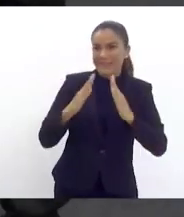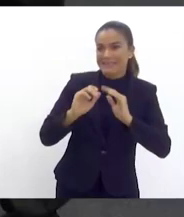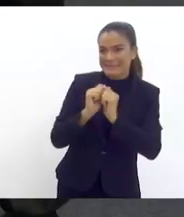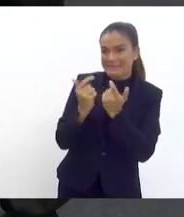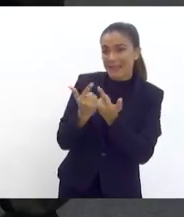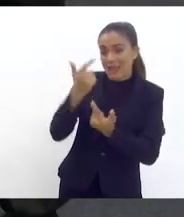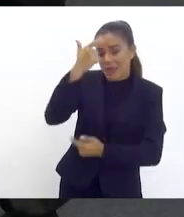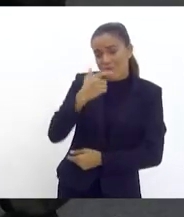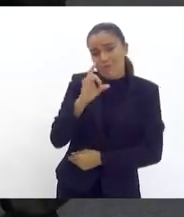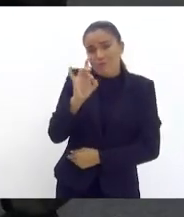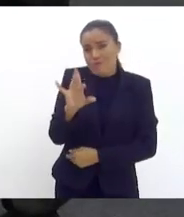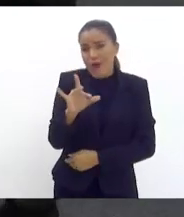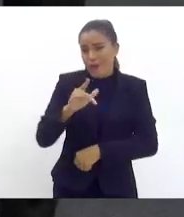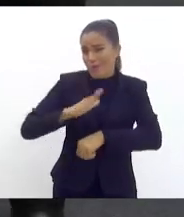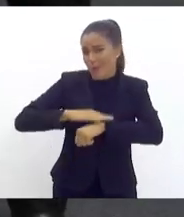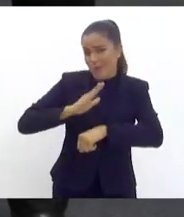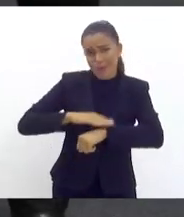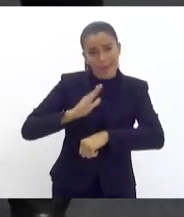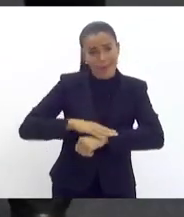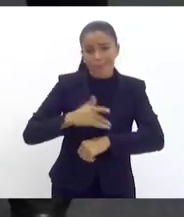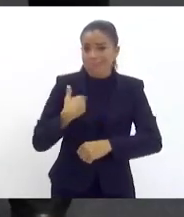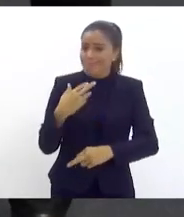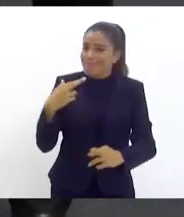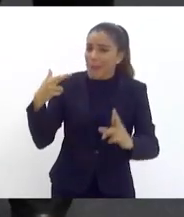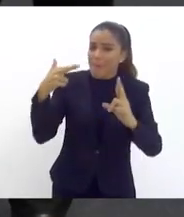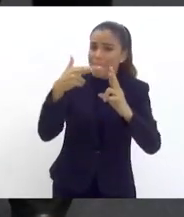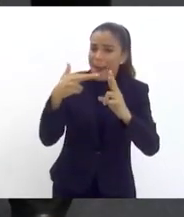eu só estou referendando e tentando